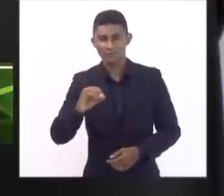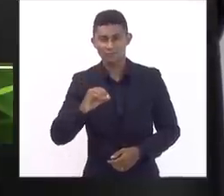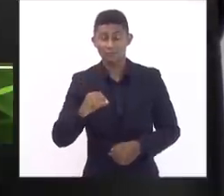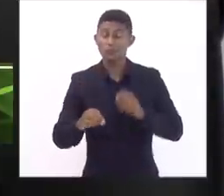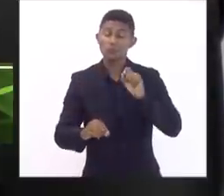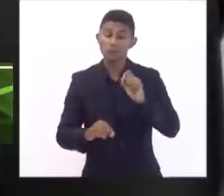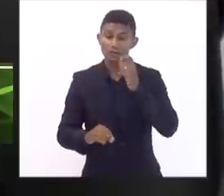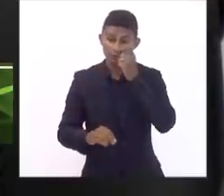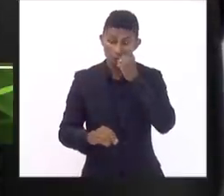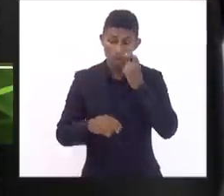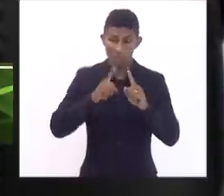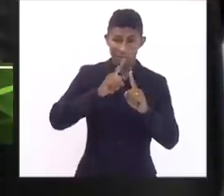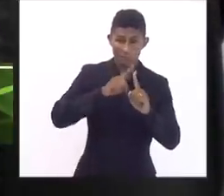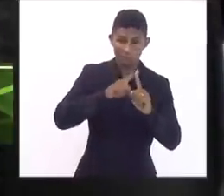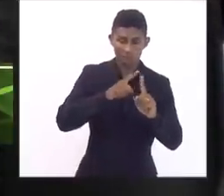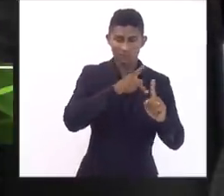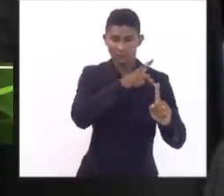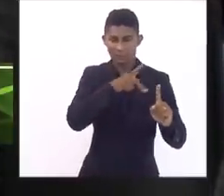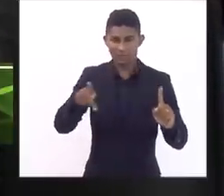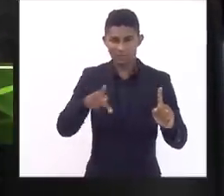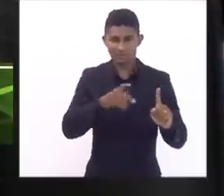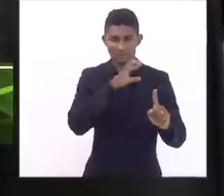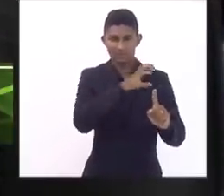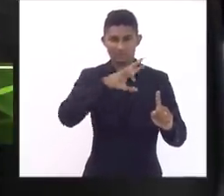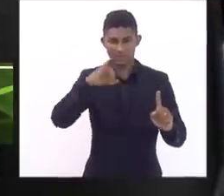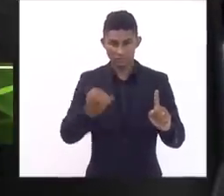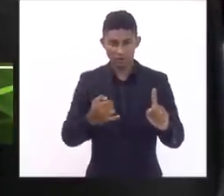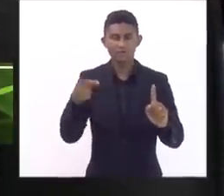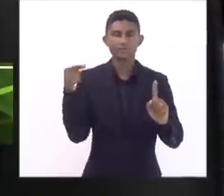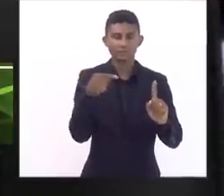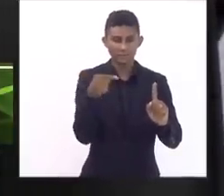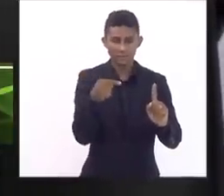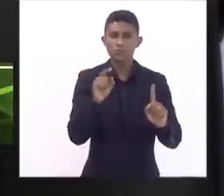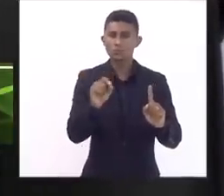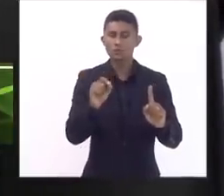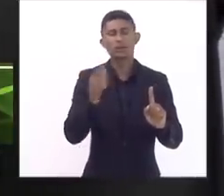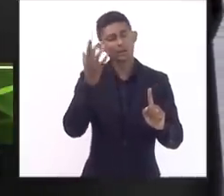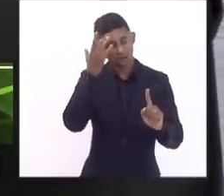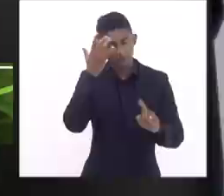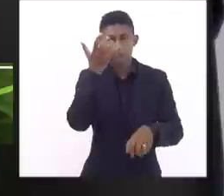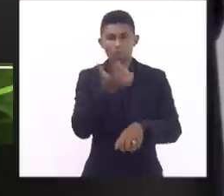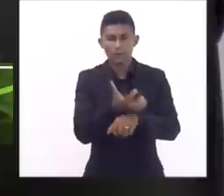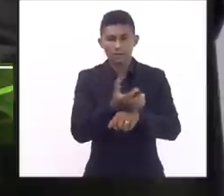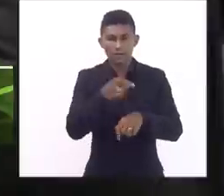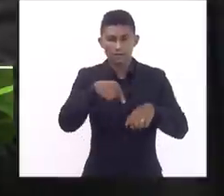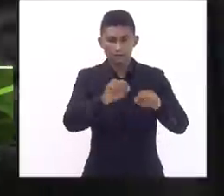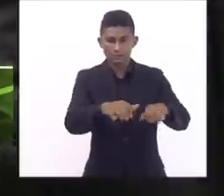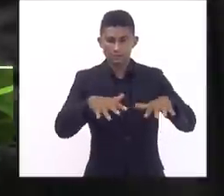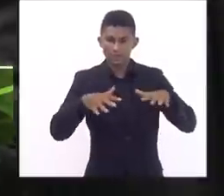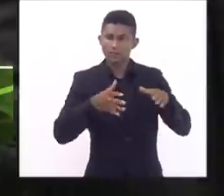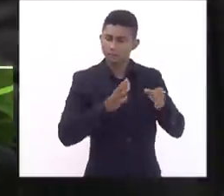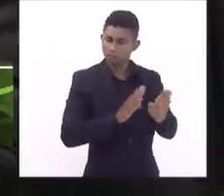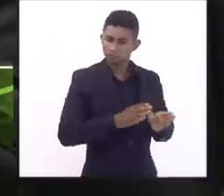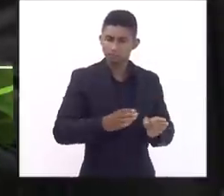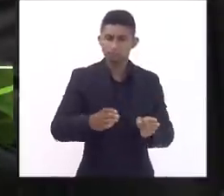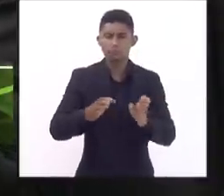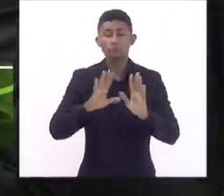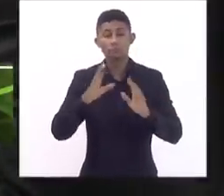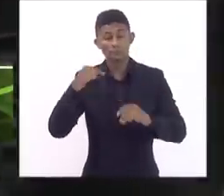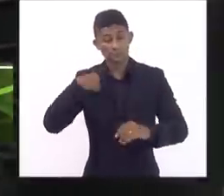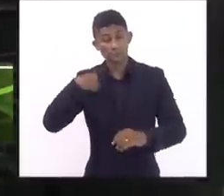que defende o fato da matéria andar no plenário com todo o mérito, mas, como líder do